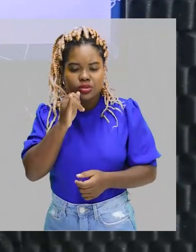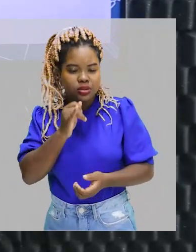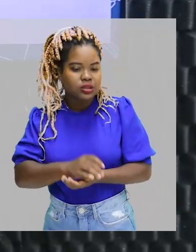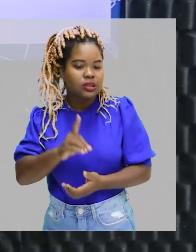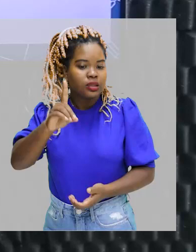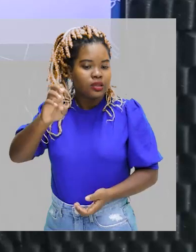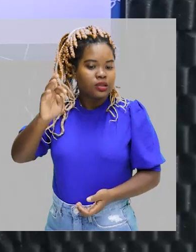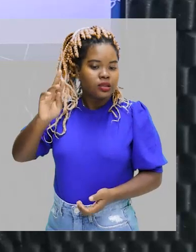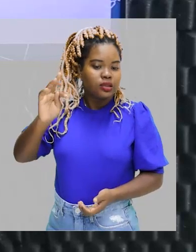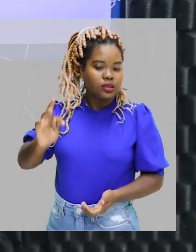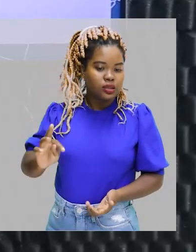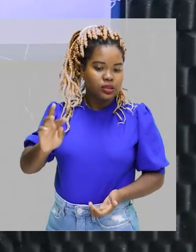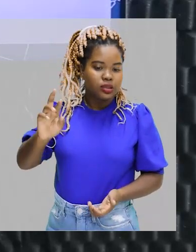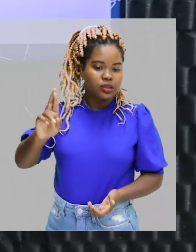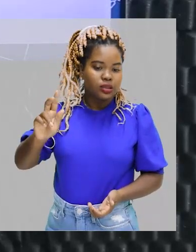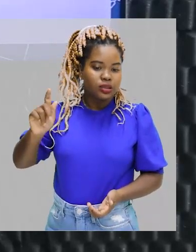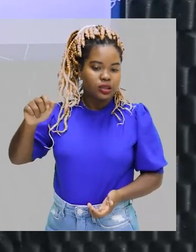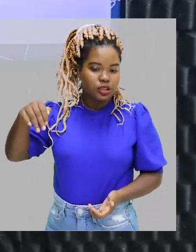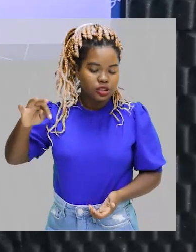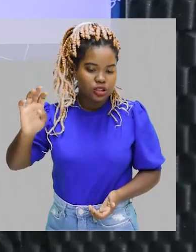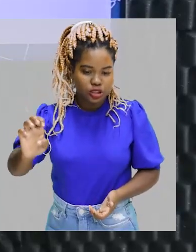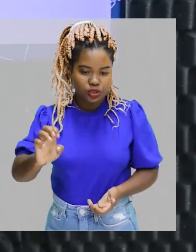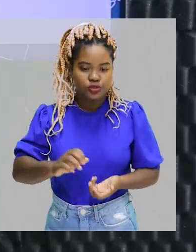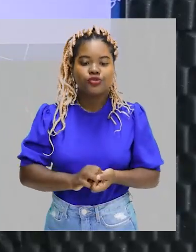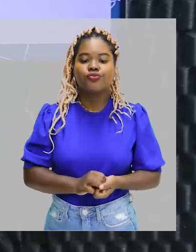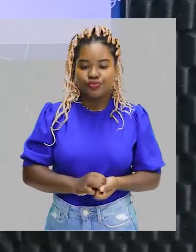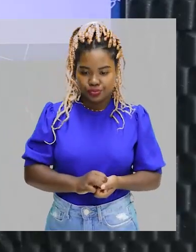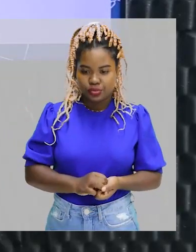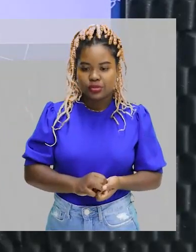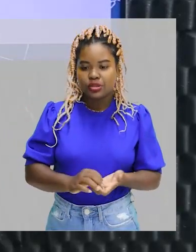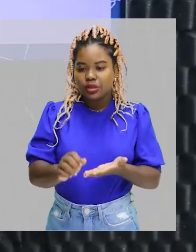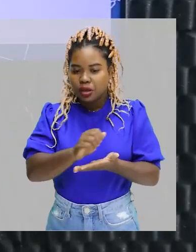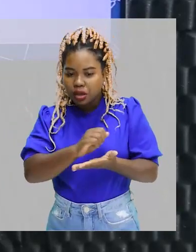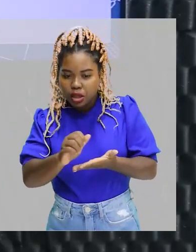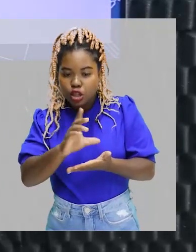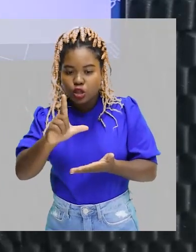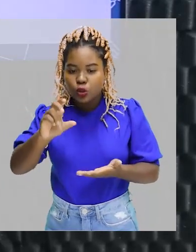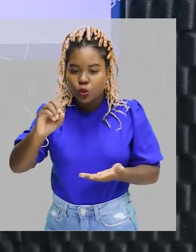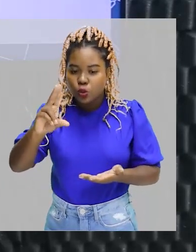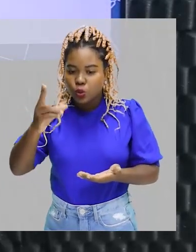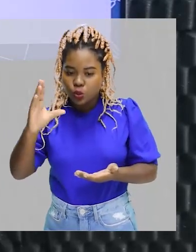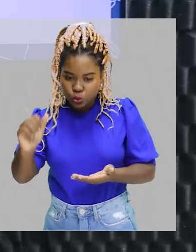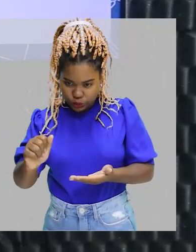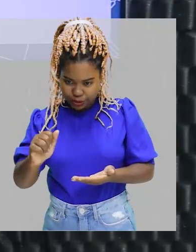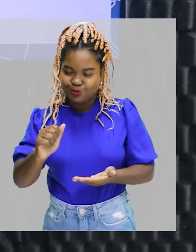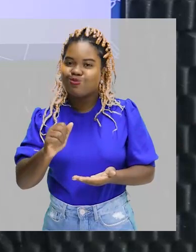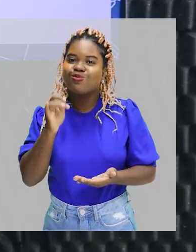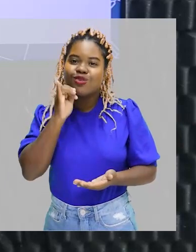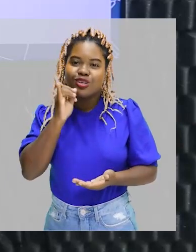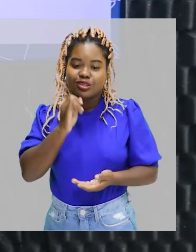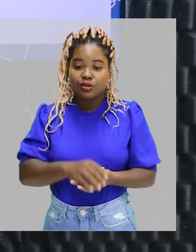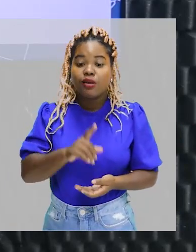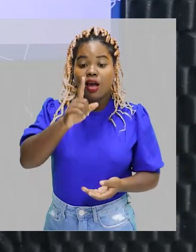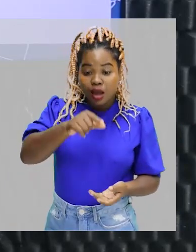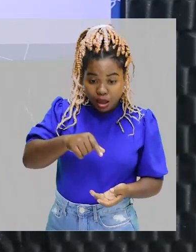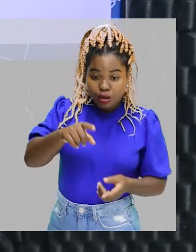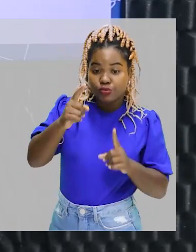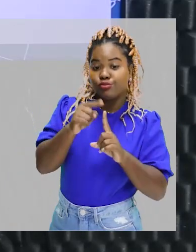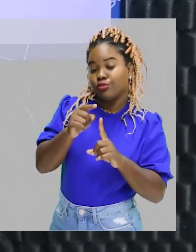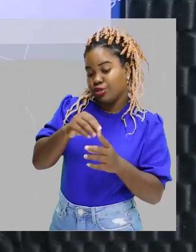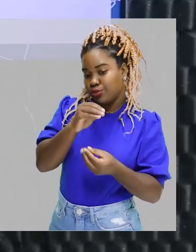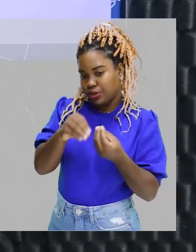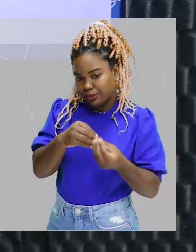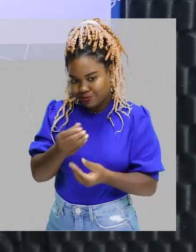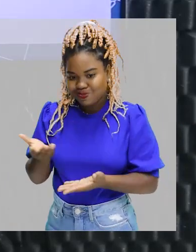certo? Então, uma situação, uma prática corriqueira, que na verdade é uma diluição. Os